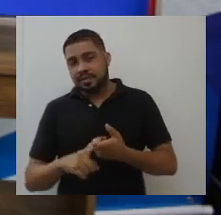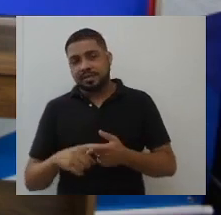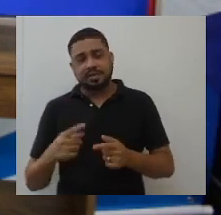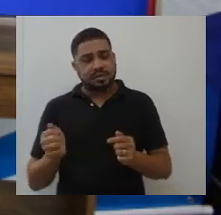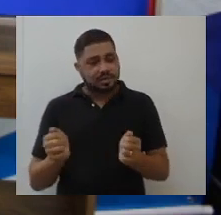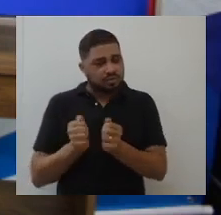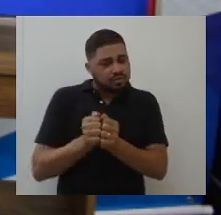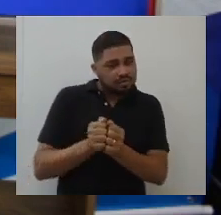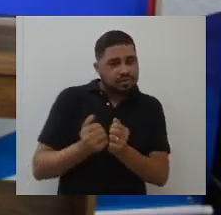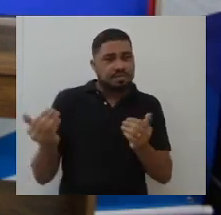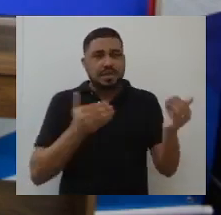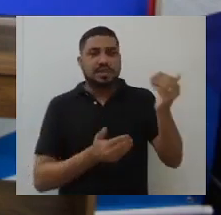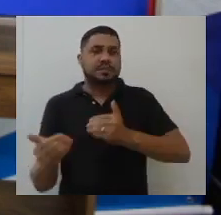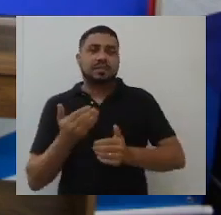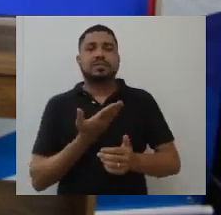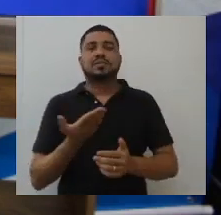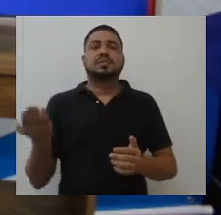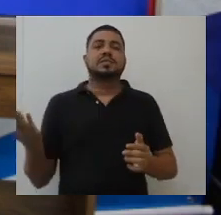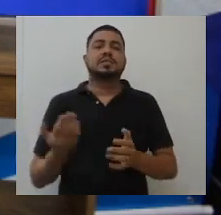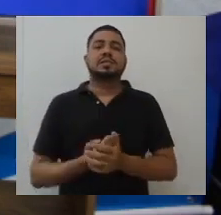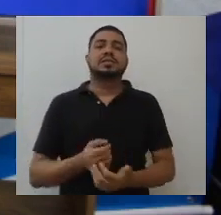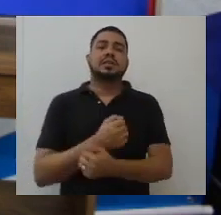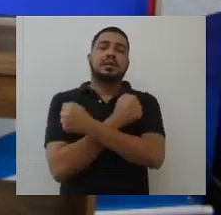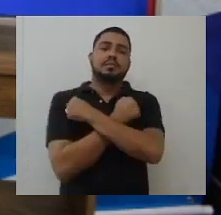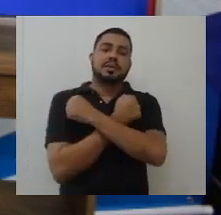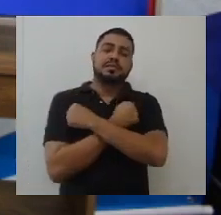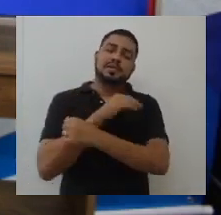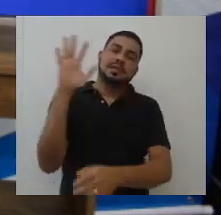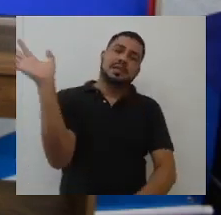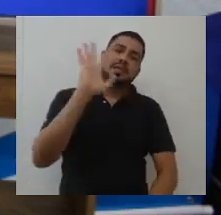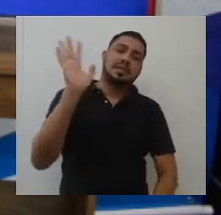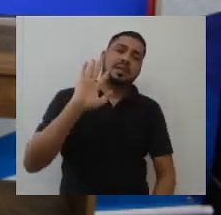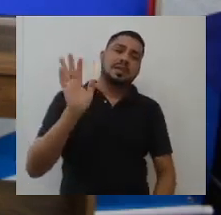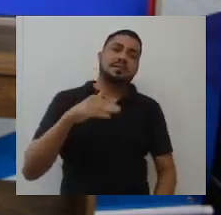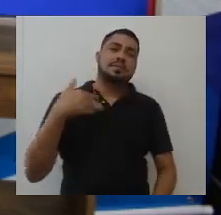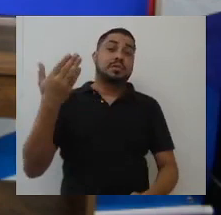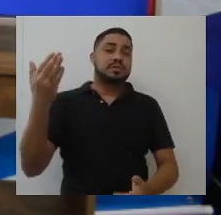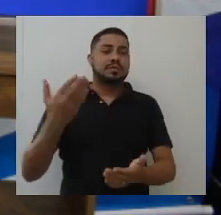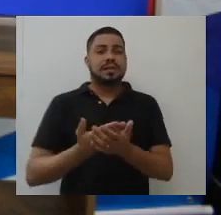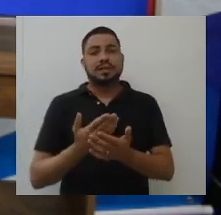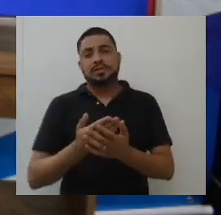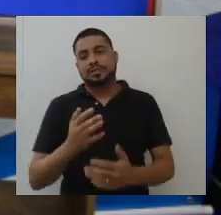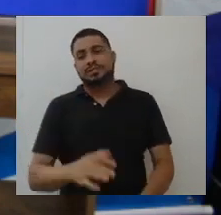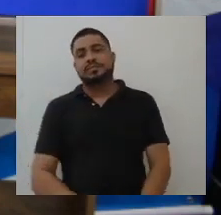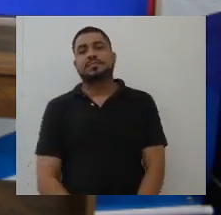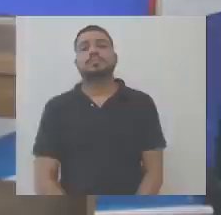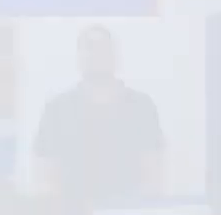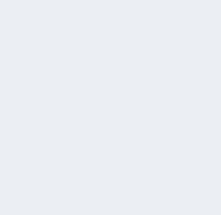ligadinho aí nas participações de vocês, tá certo? Forte abraço, até a próxima aula. Tchau, tchau.